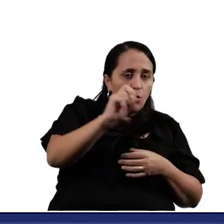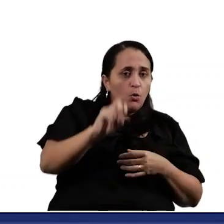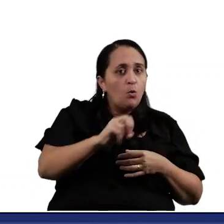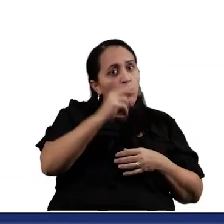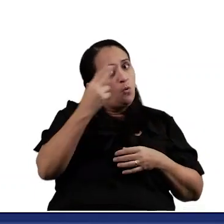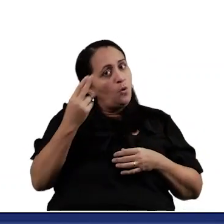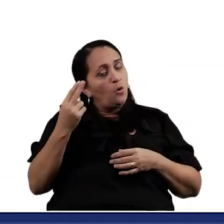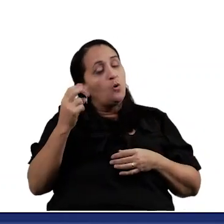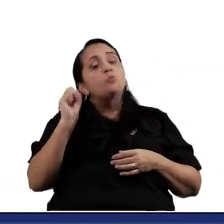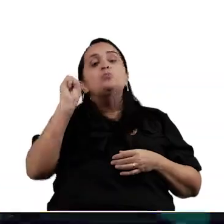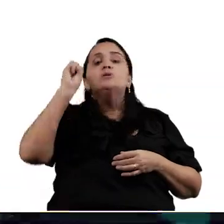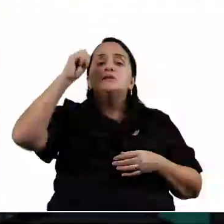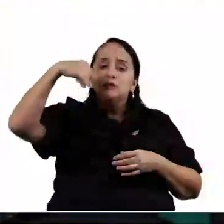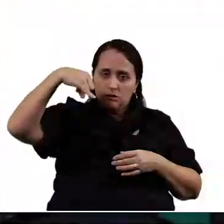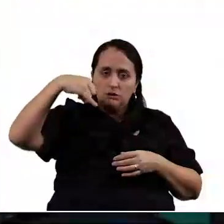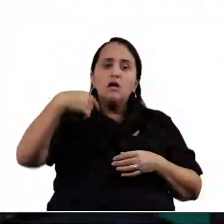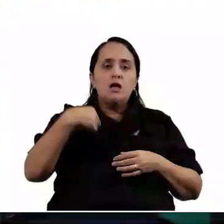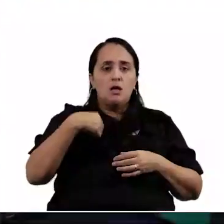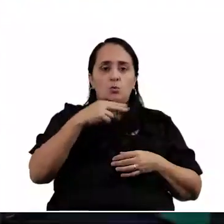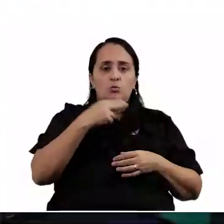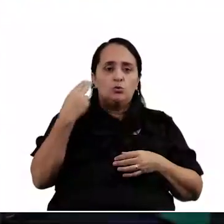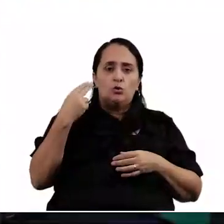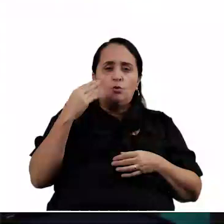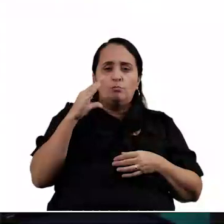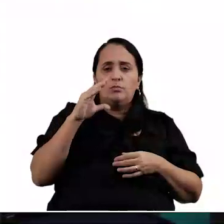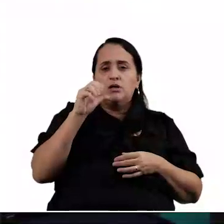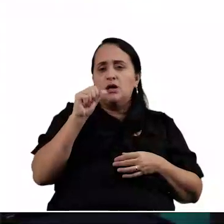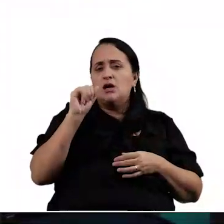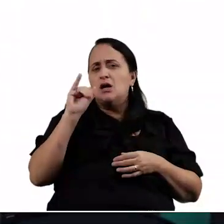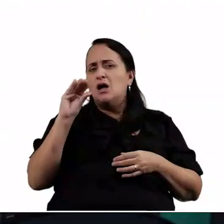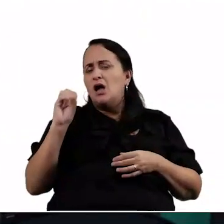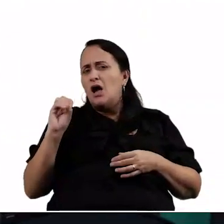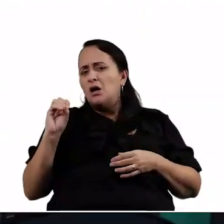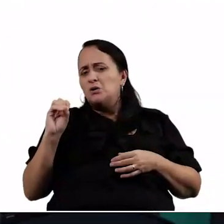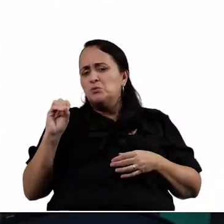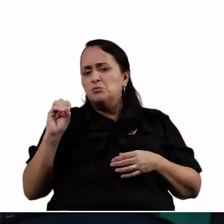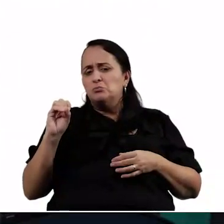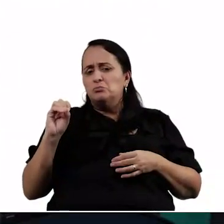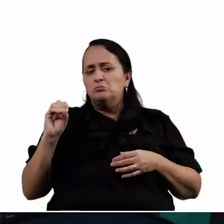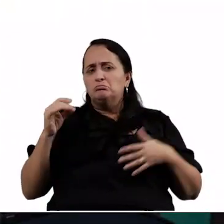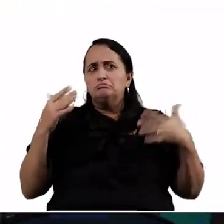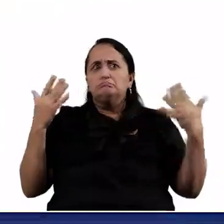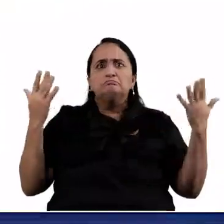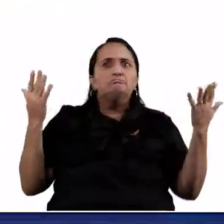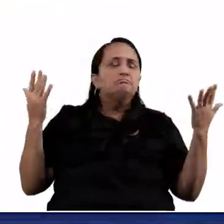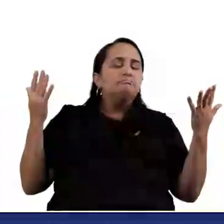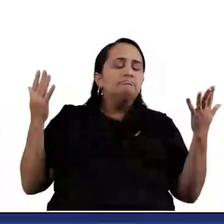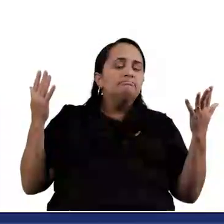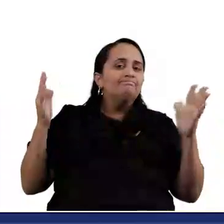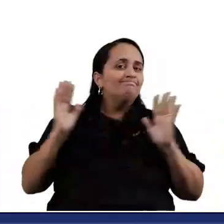sou eu o Caio e aí que será que assombração estava pensando caiu tava em dúvida